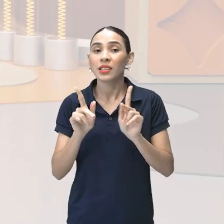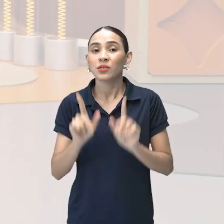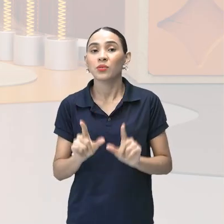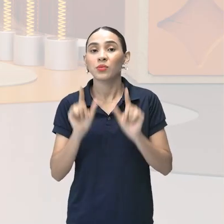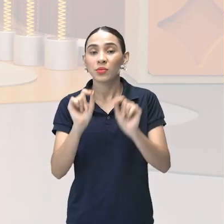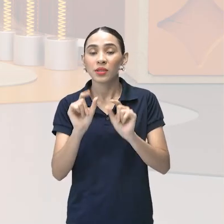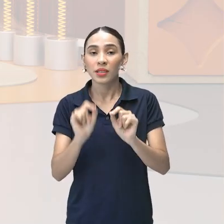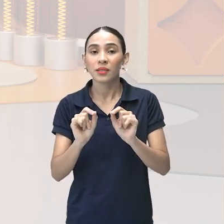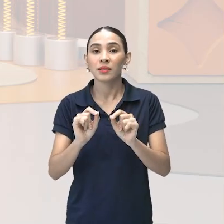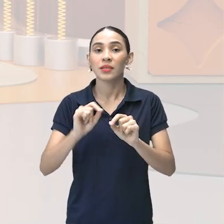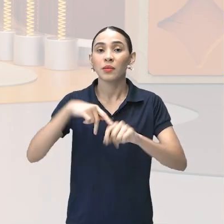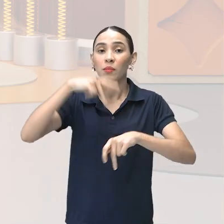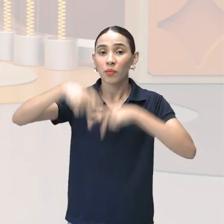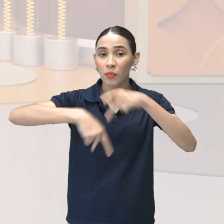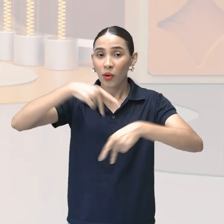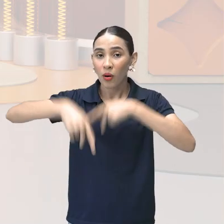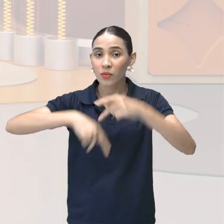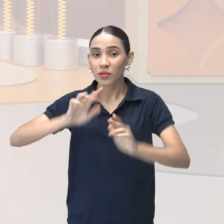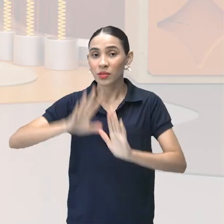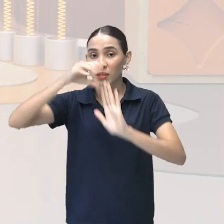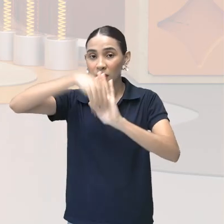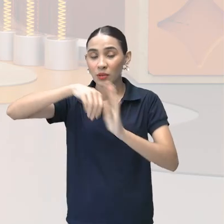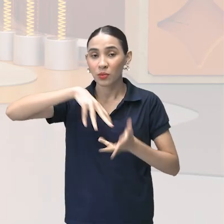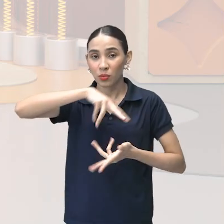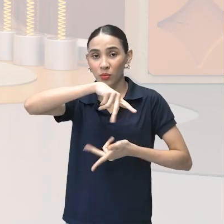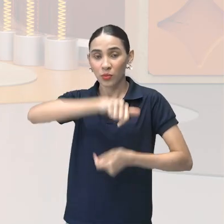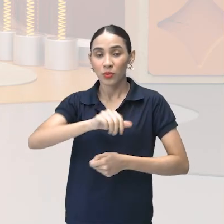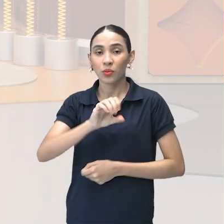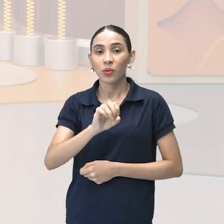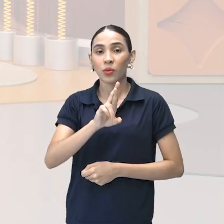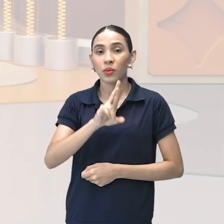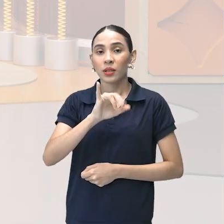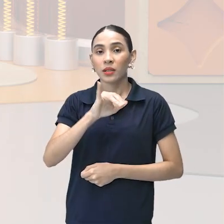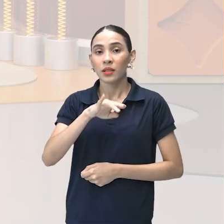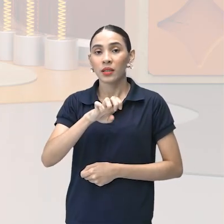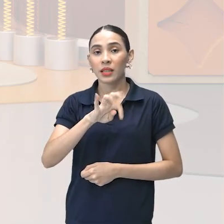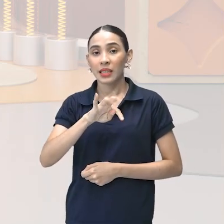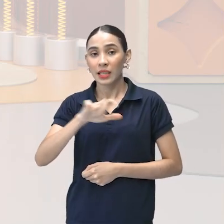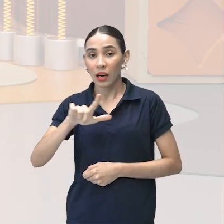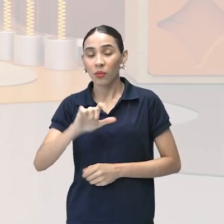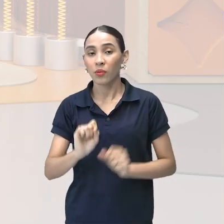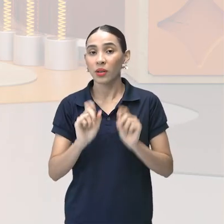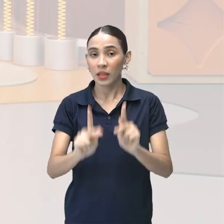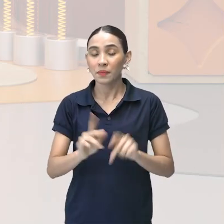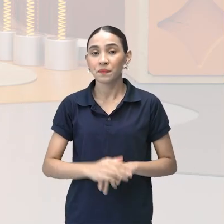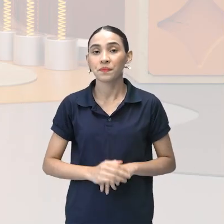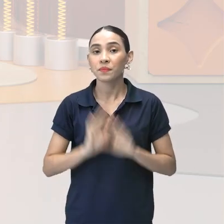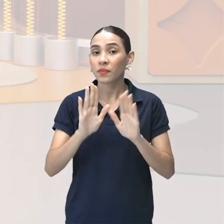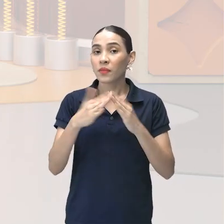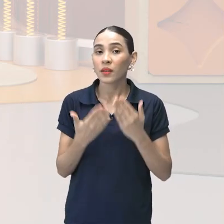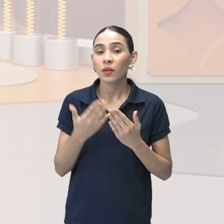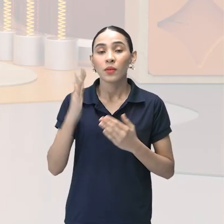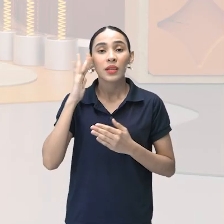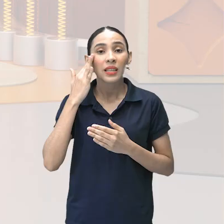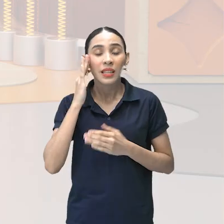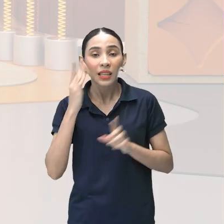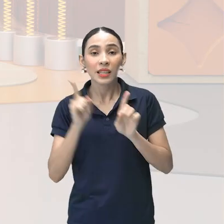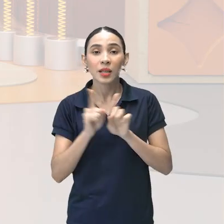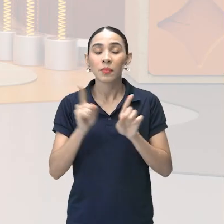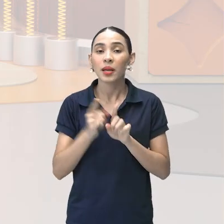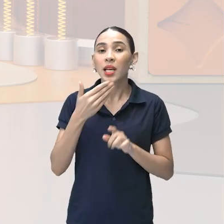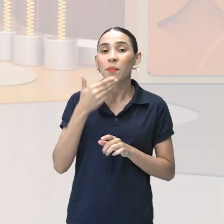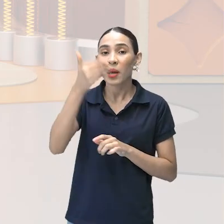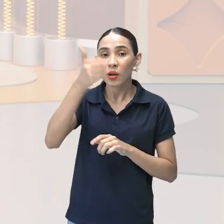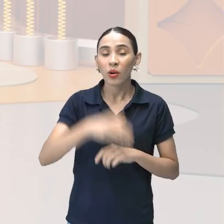diferentes civilizações dentro do chamado mundo oriental, certo? E para a gente compreender melhor